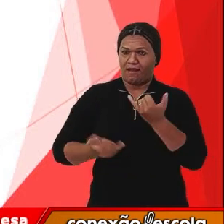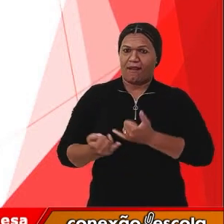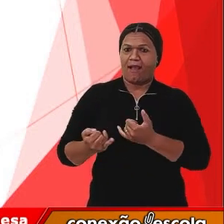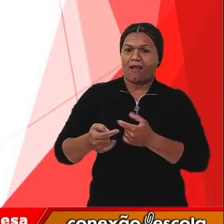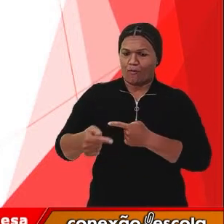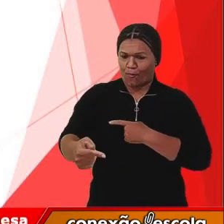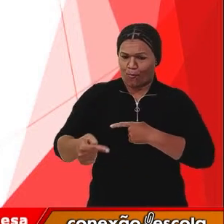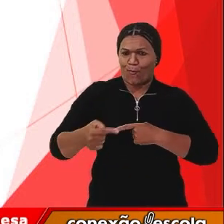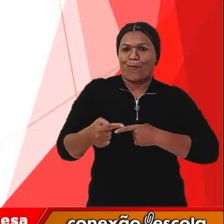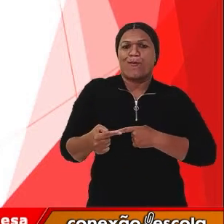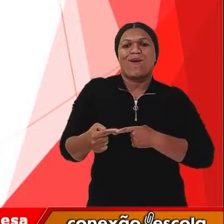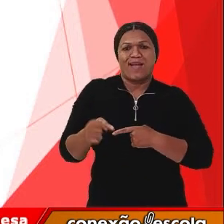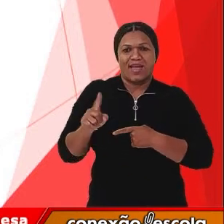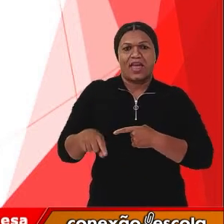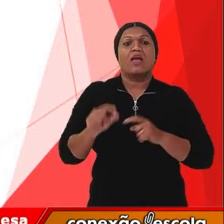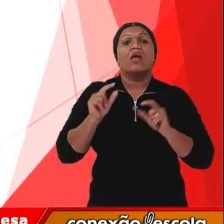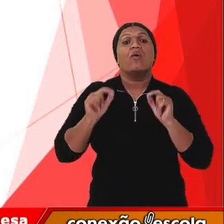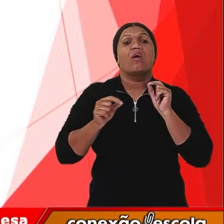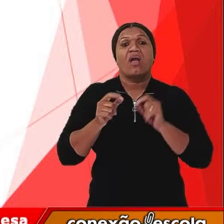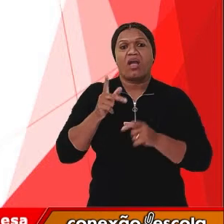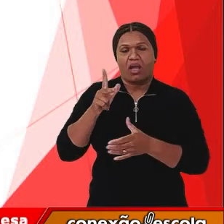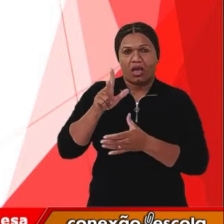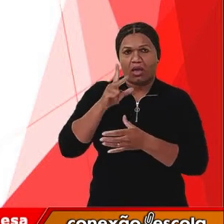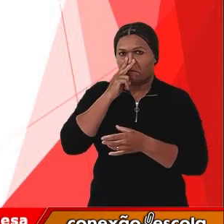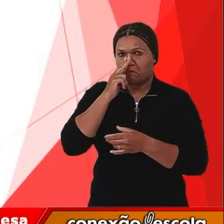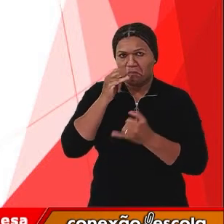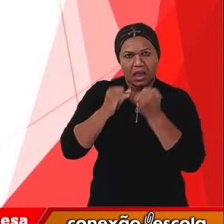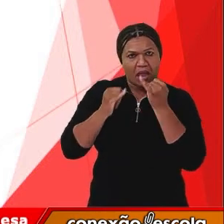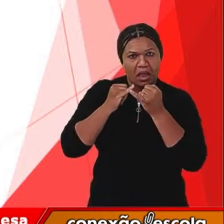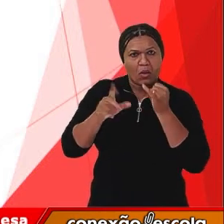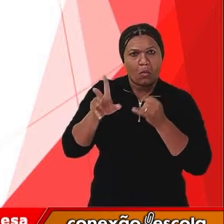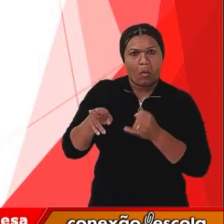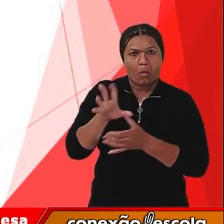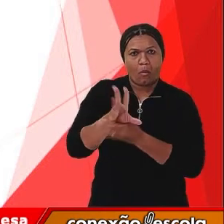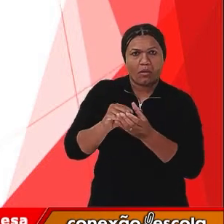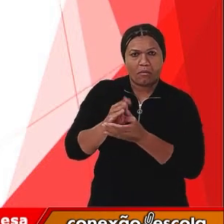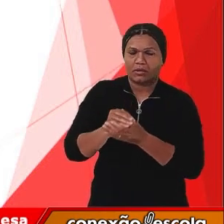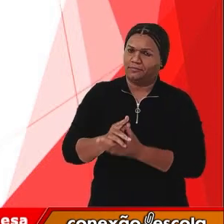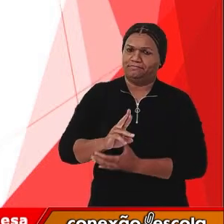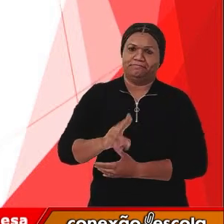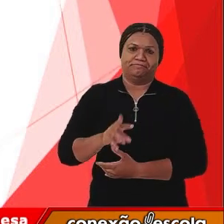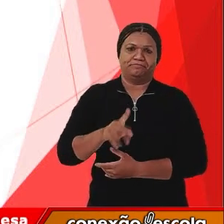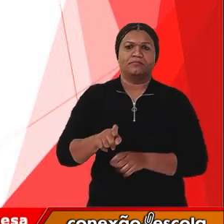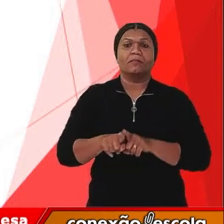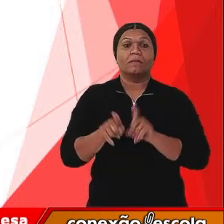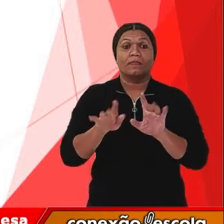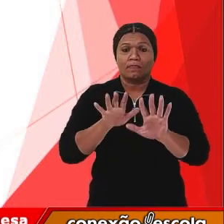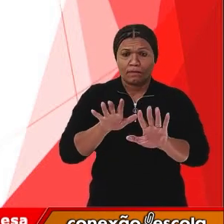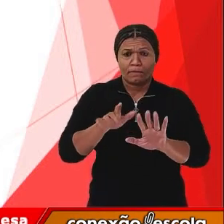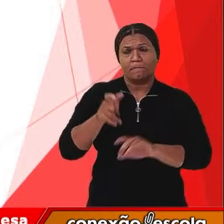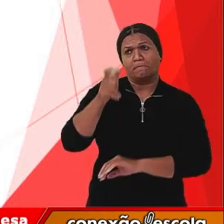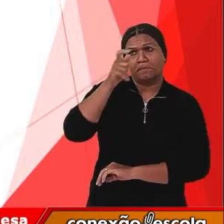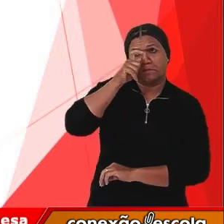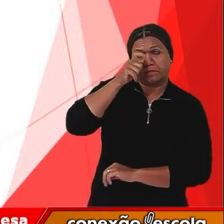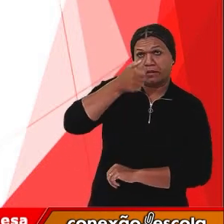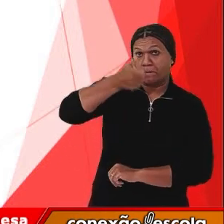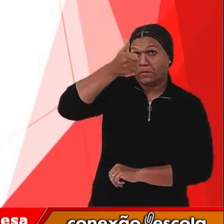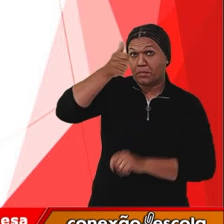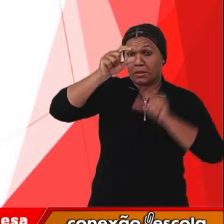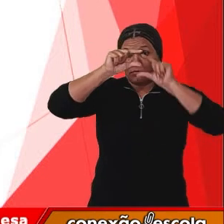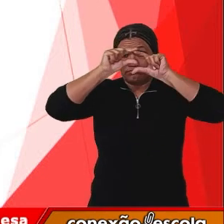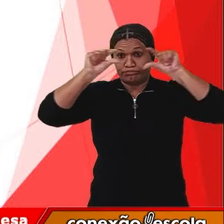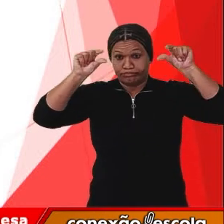pequena e é sinônimo de imitar também não mas Observe que na primeira